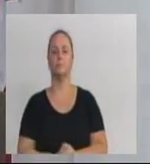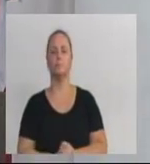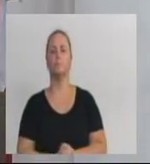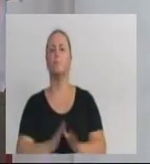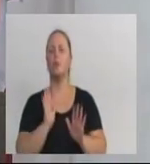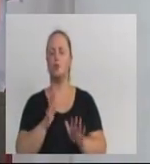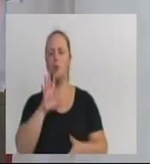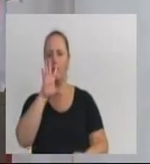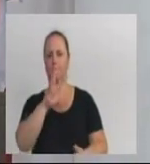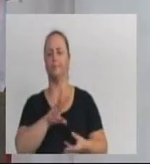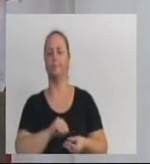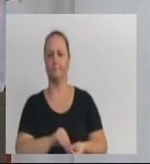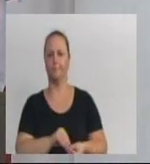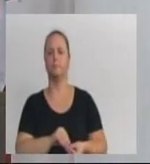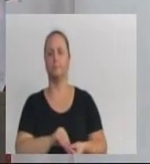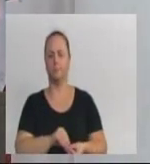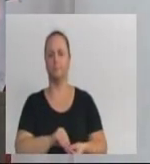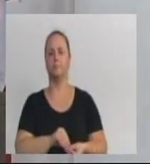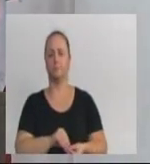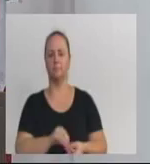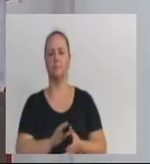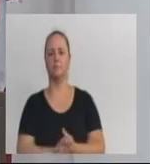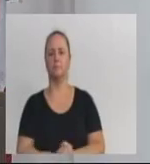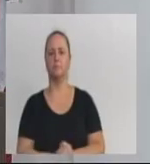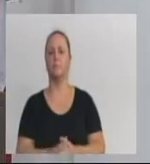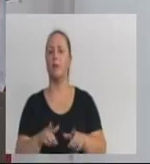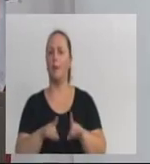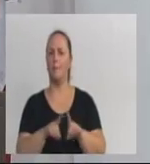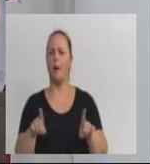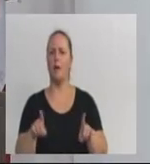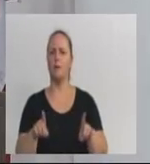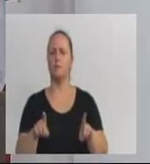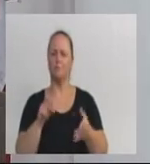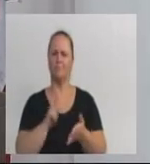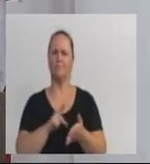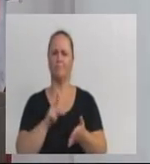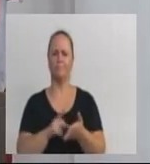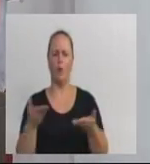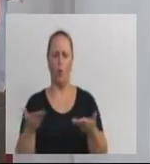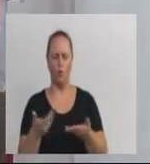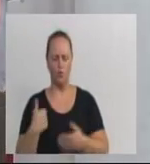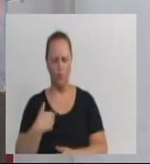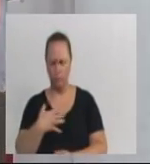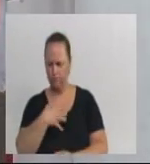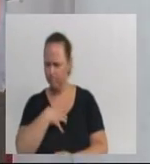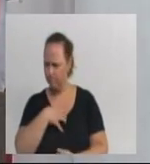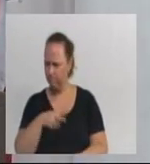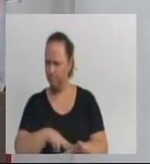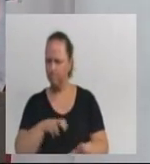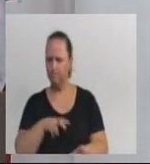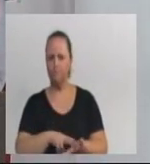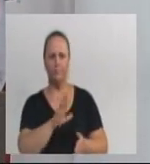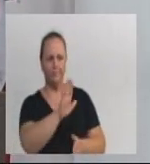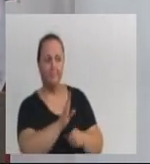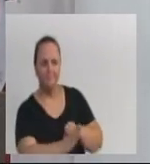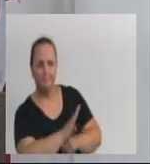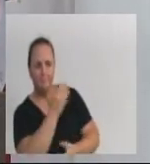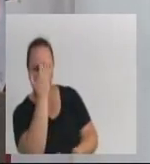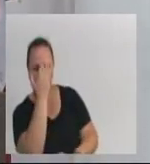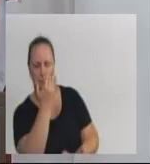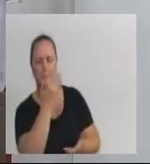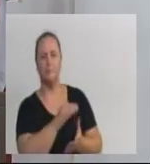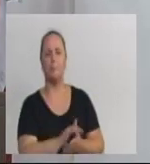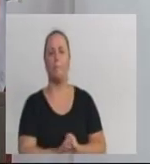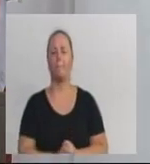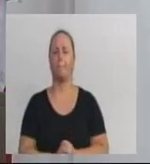estou concluindo. Mas hoje eu tento trazer isso de forma entusiasmada, vereador Zeca, obrigado pelo tempo cedido. Tento trazer isso de forma